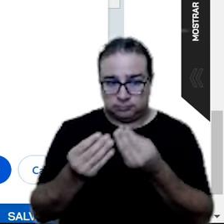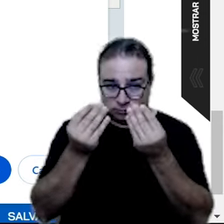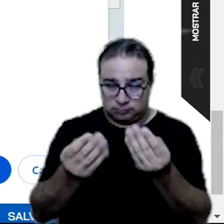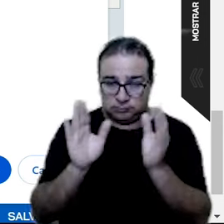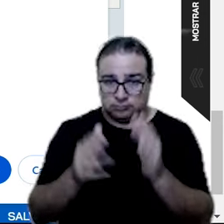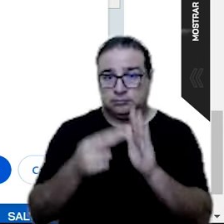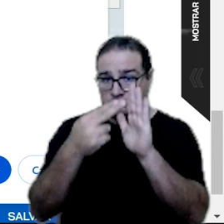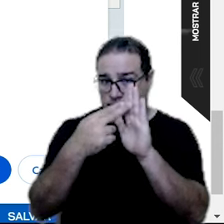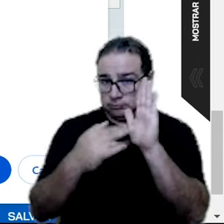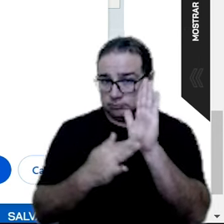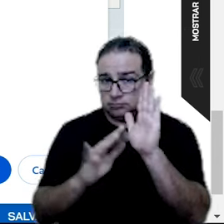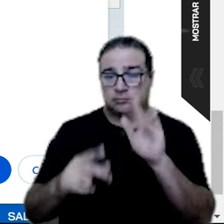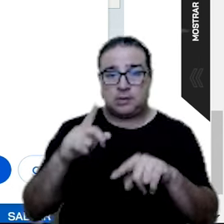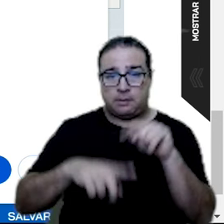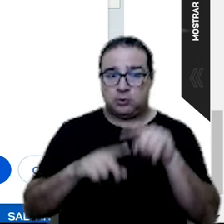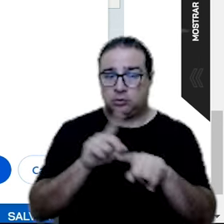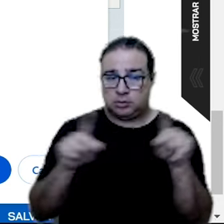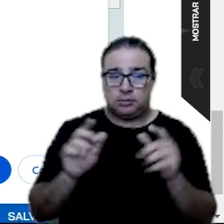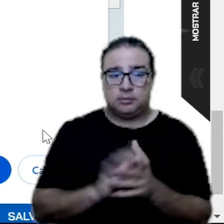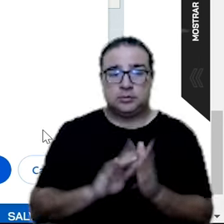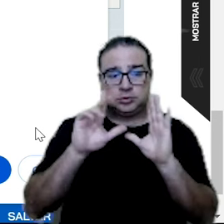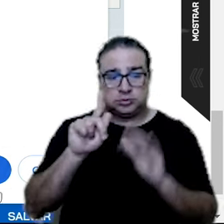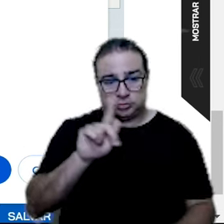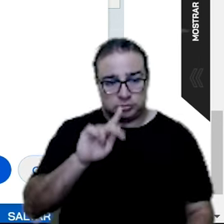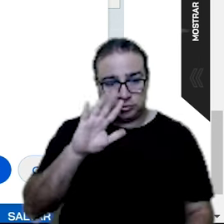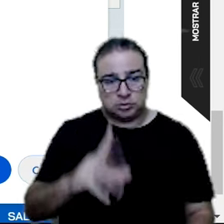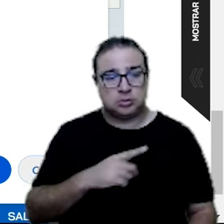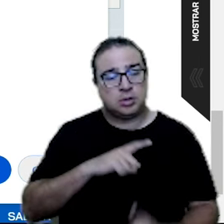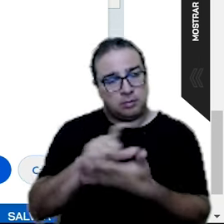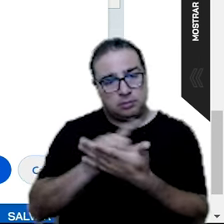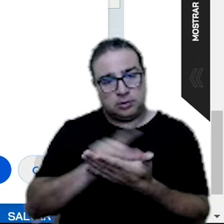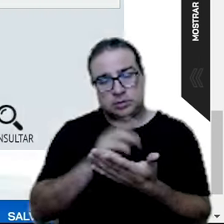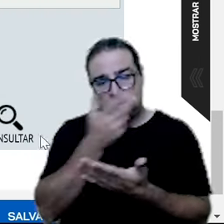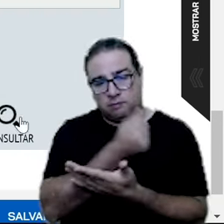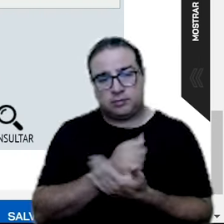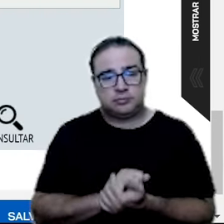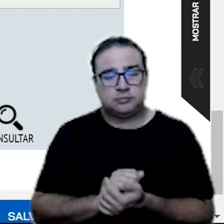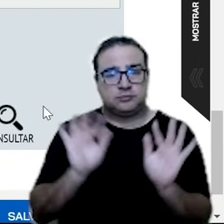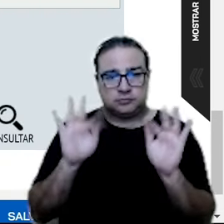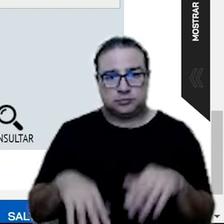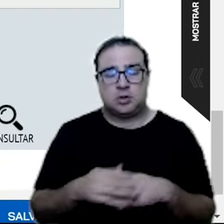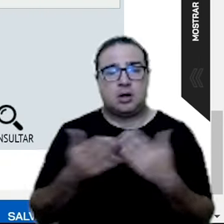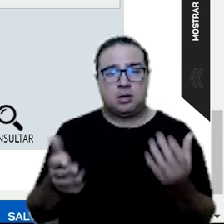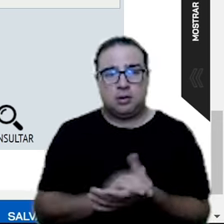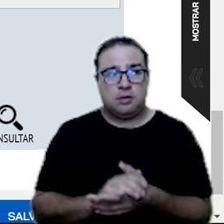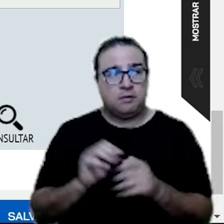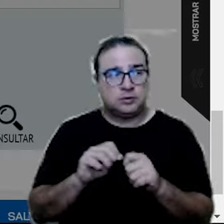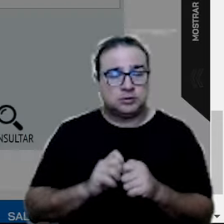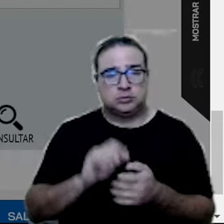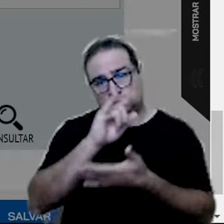foi dado na na nota e não foi dado por produto e aí eu posso imprimir salvar fechou agora eu vou